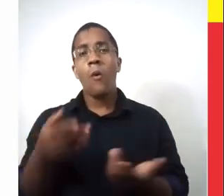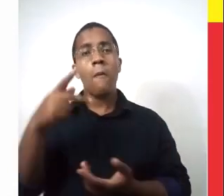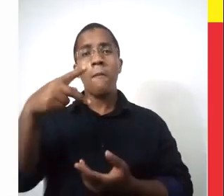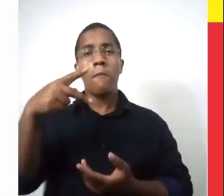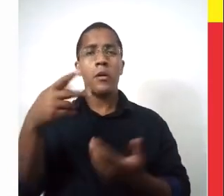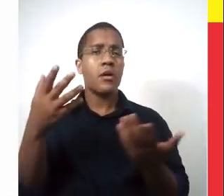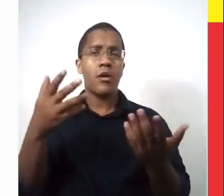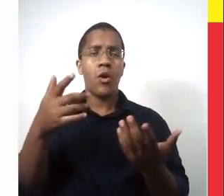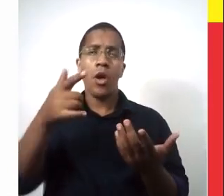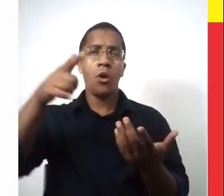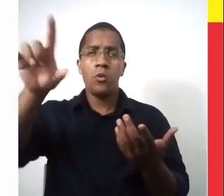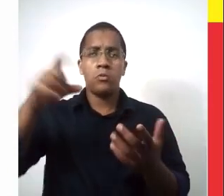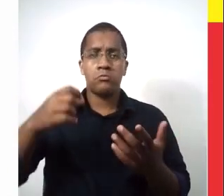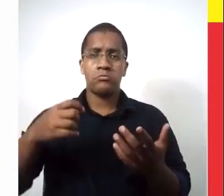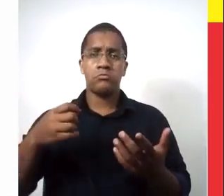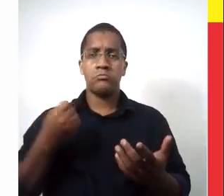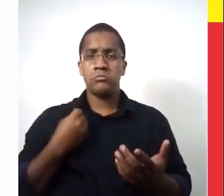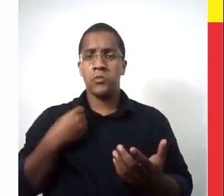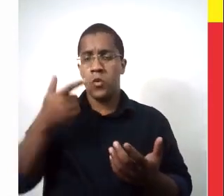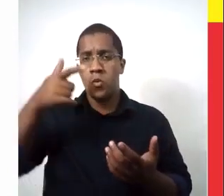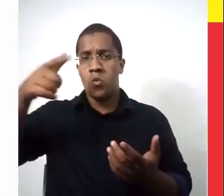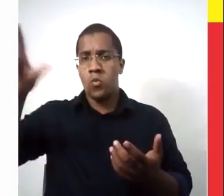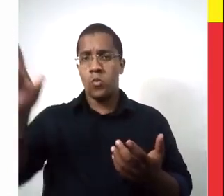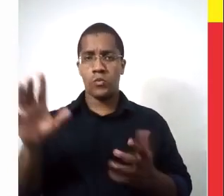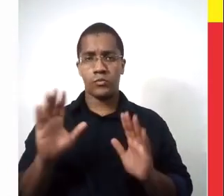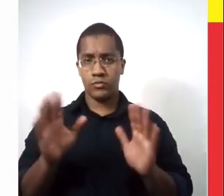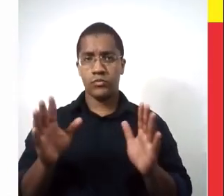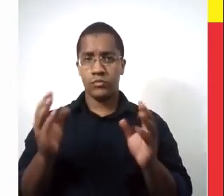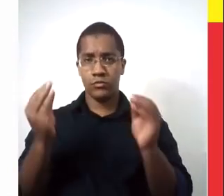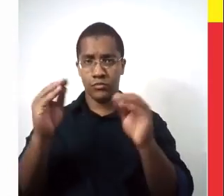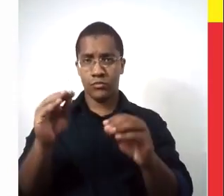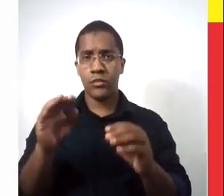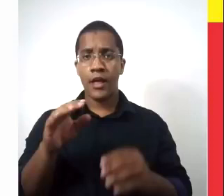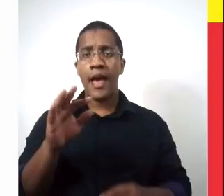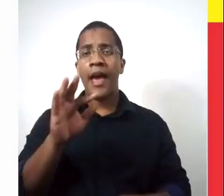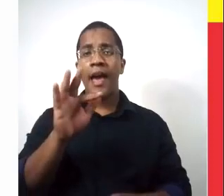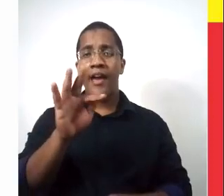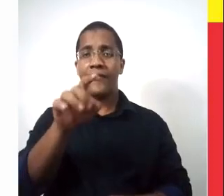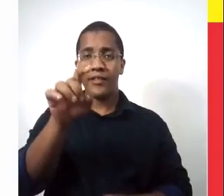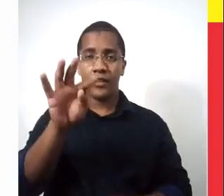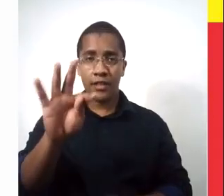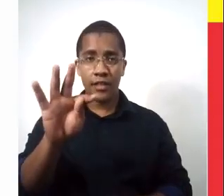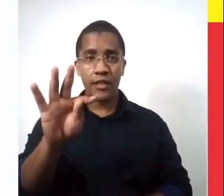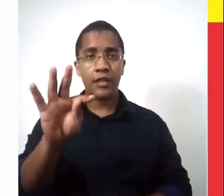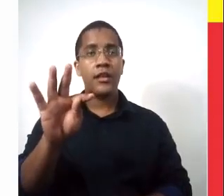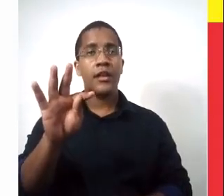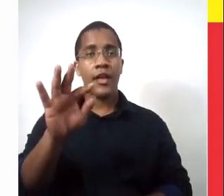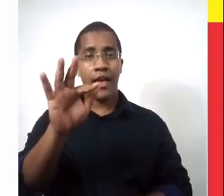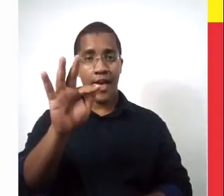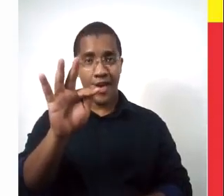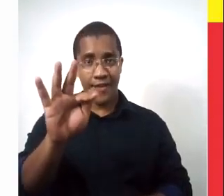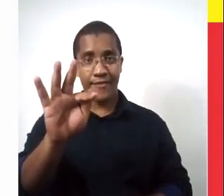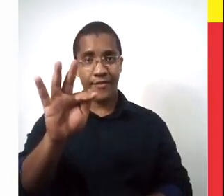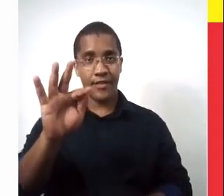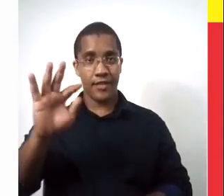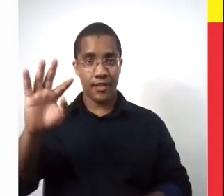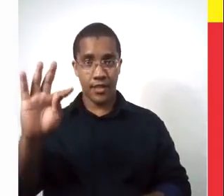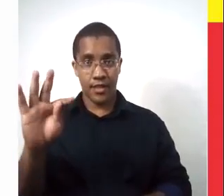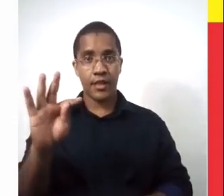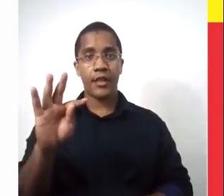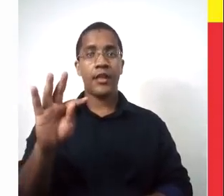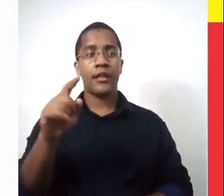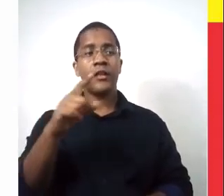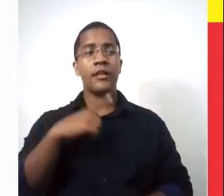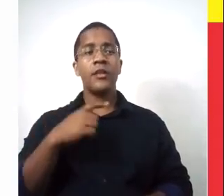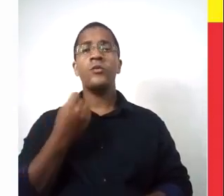É outra informação que tem. Então, a outra informação, que é o f de t, tem lá na questão outro tipo de